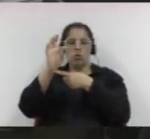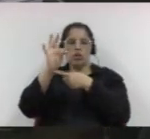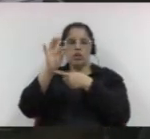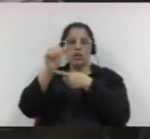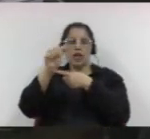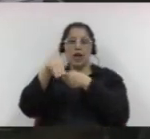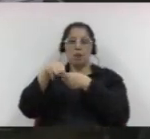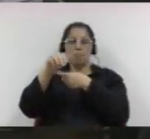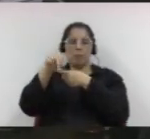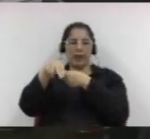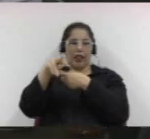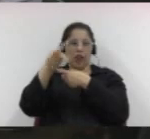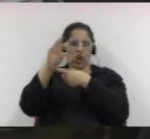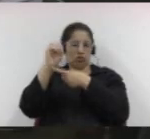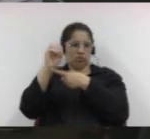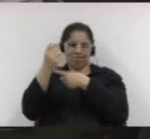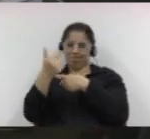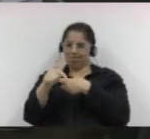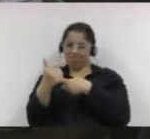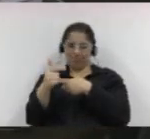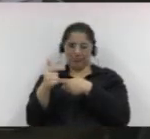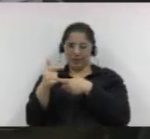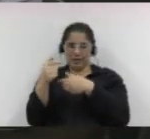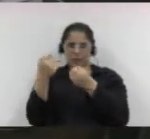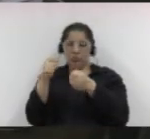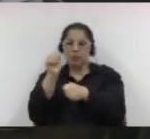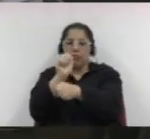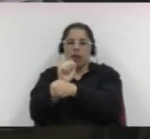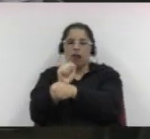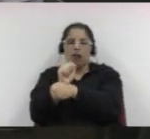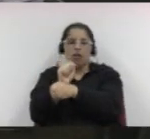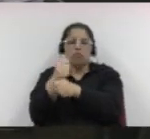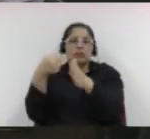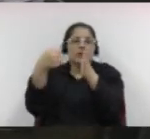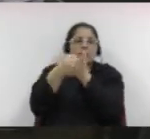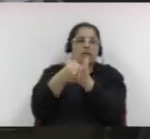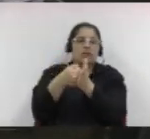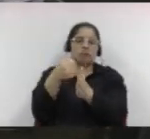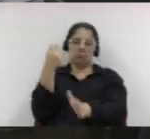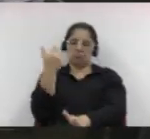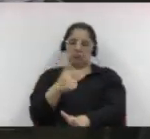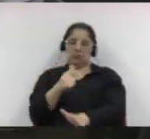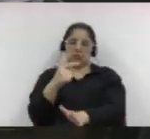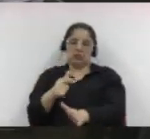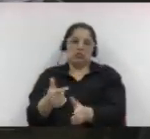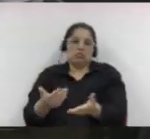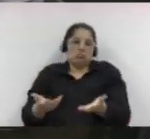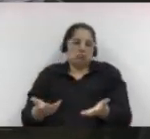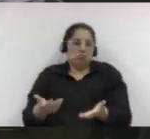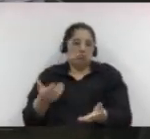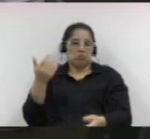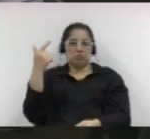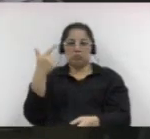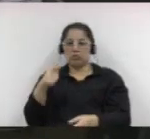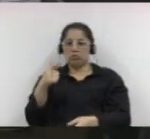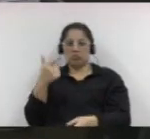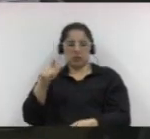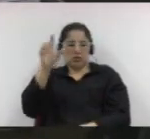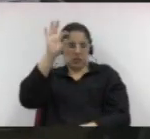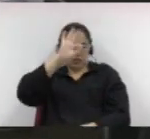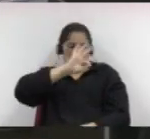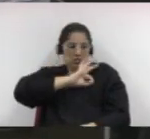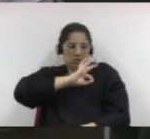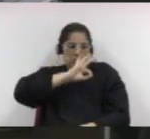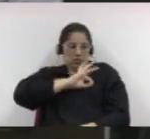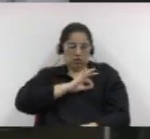guarda, tinha uma gaiola do pilotão ambiental, não sei o que aconteceu, se pegou fogo, se retornou outra, deve ter